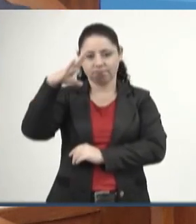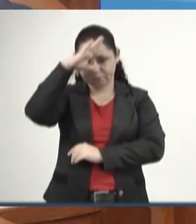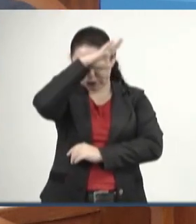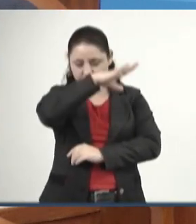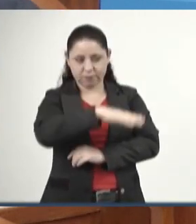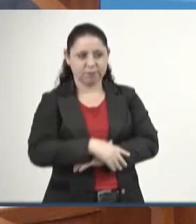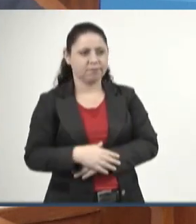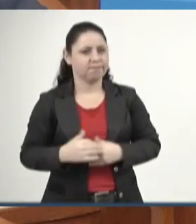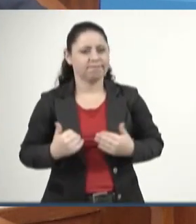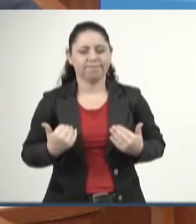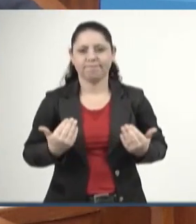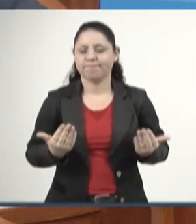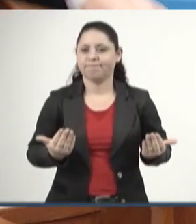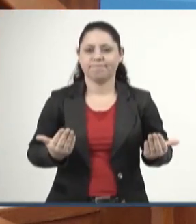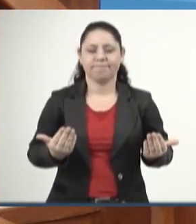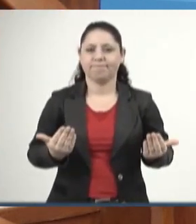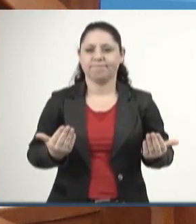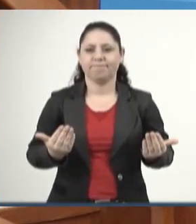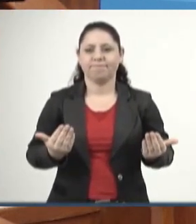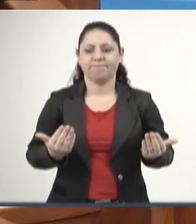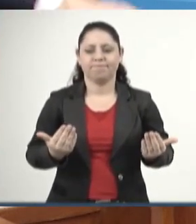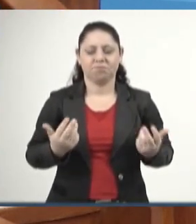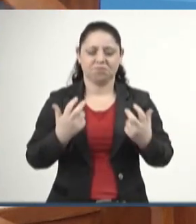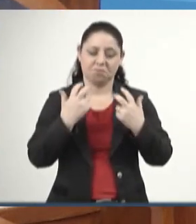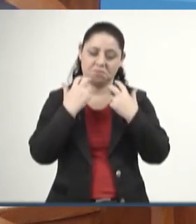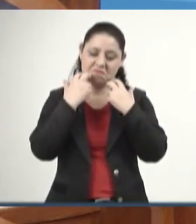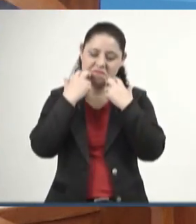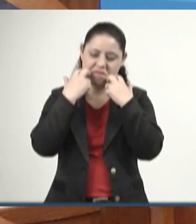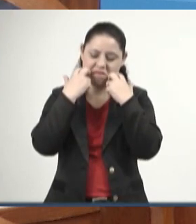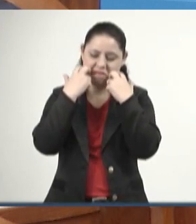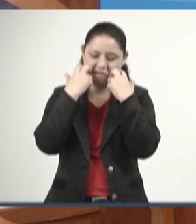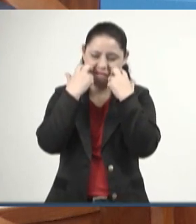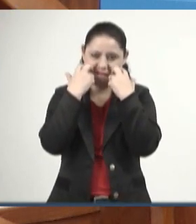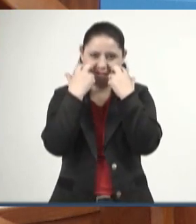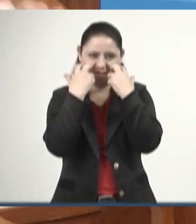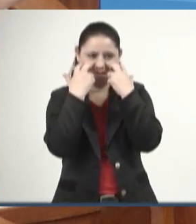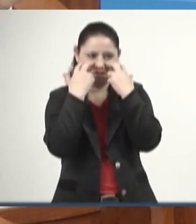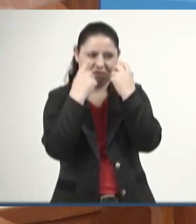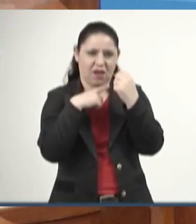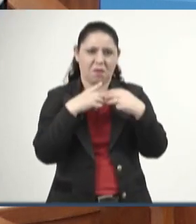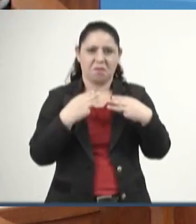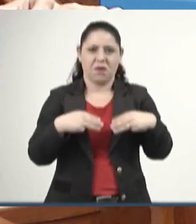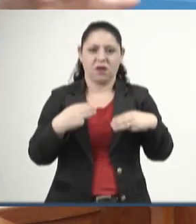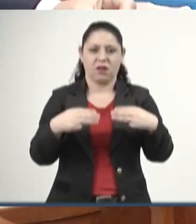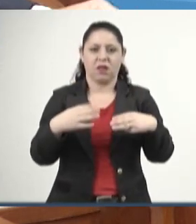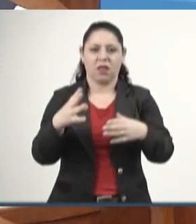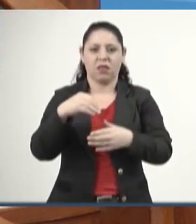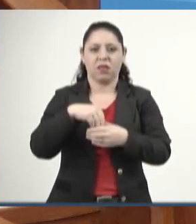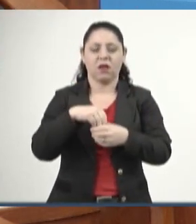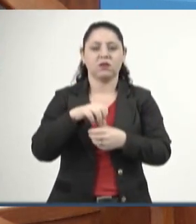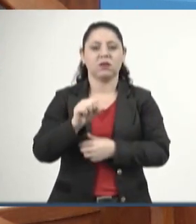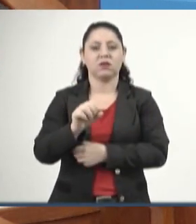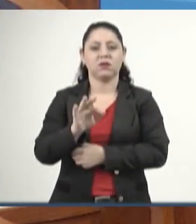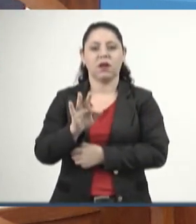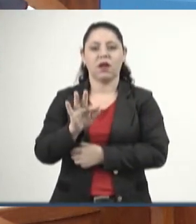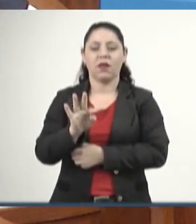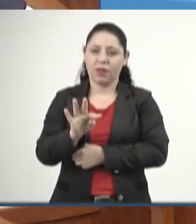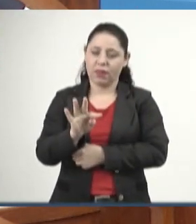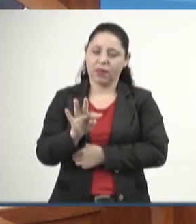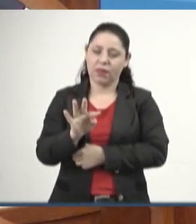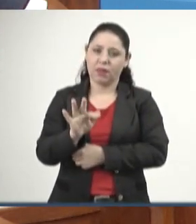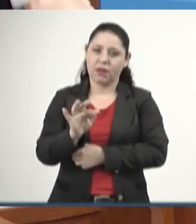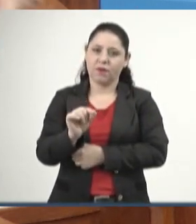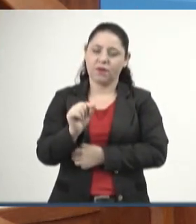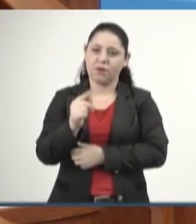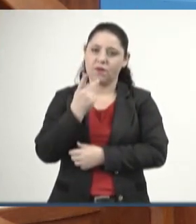Chega a ser constrangedor ter um ministro dentro da Suprema Corte